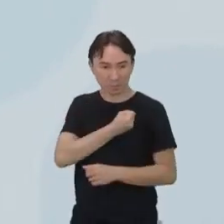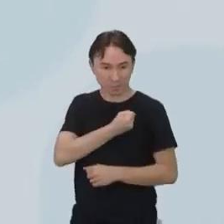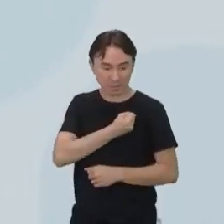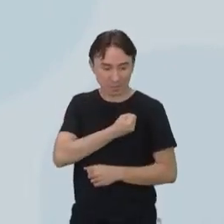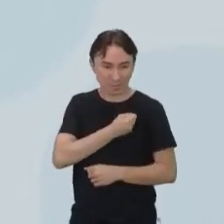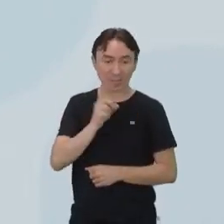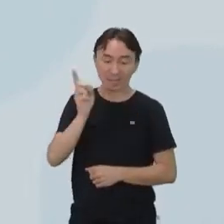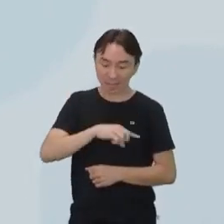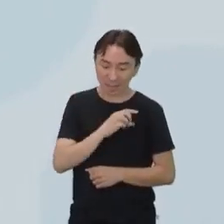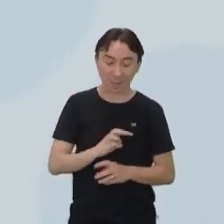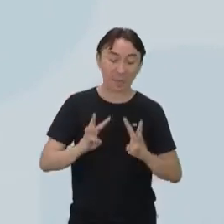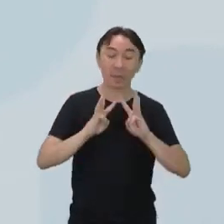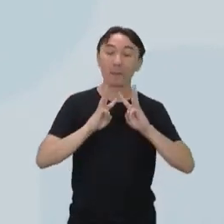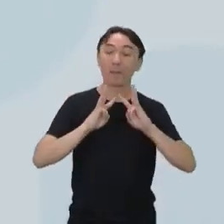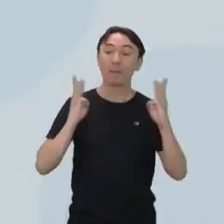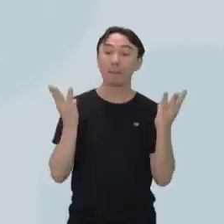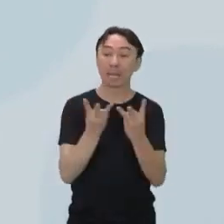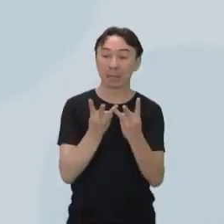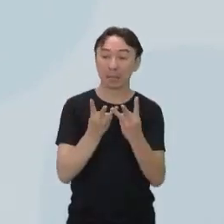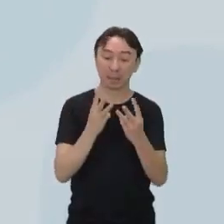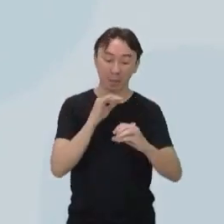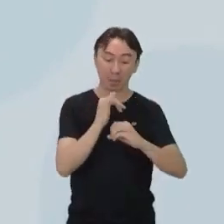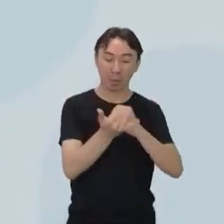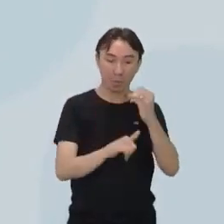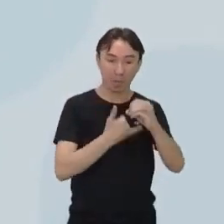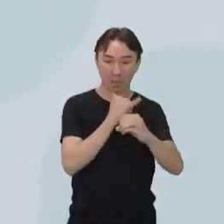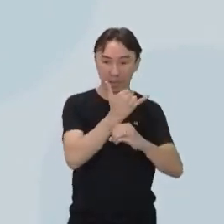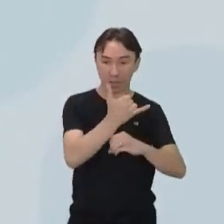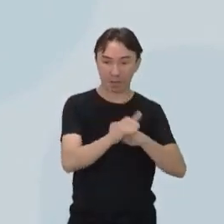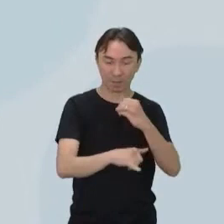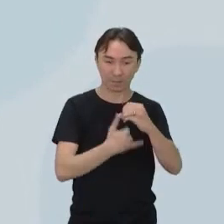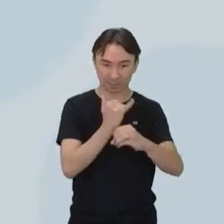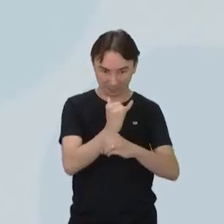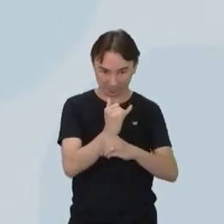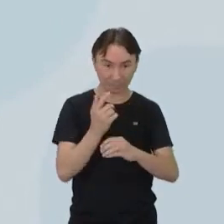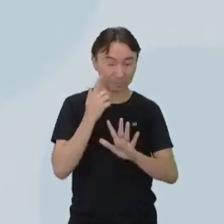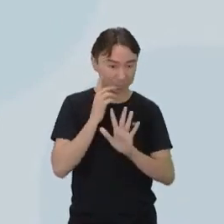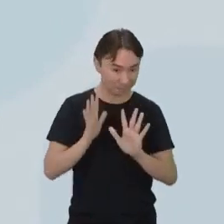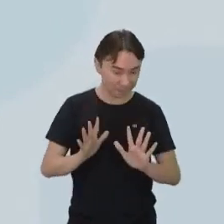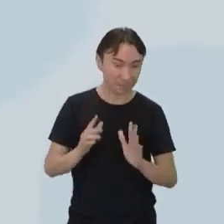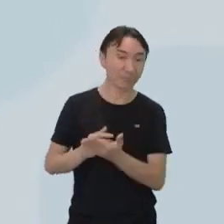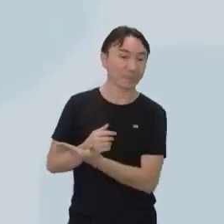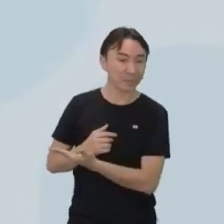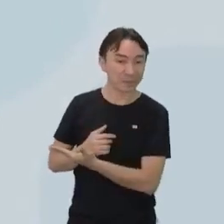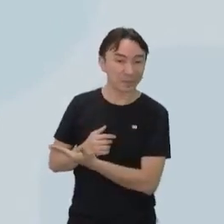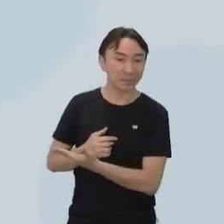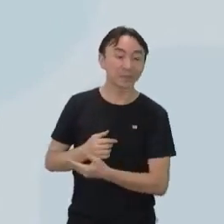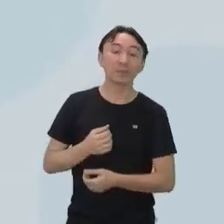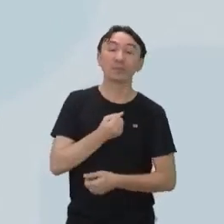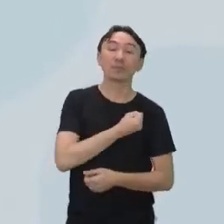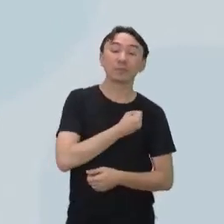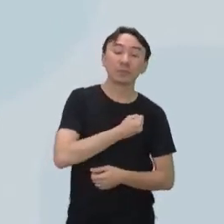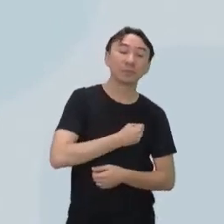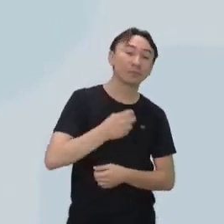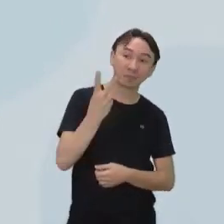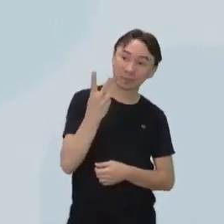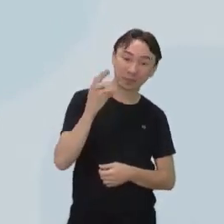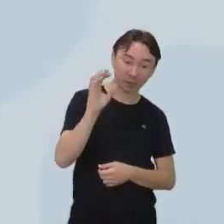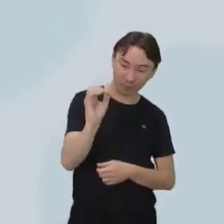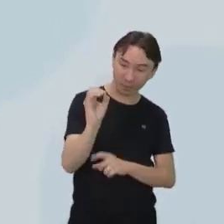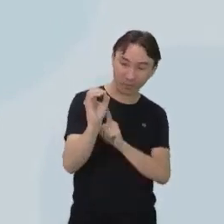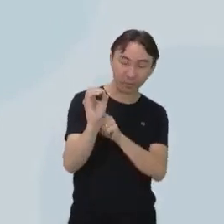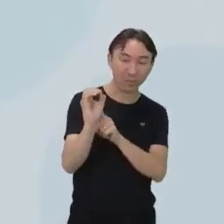gente chama de massa atômica do cálcio. Então, esse número 20 aqui significa que ele tem, é chamado de